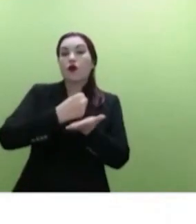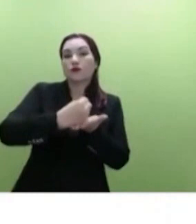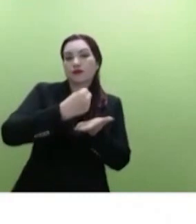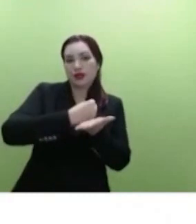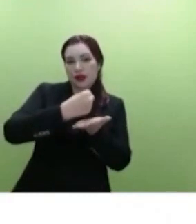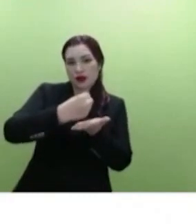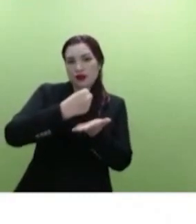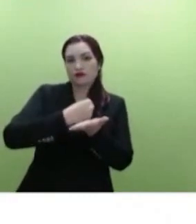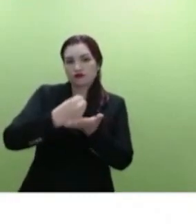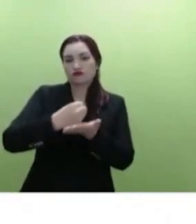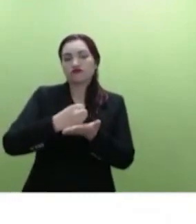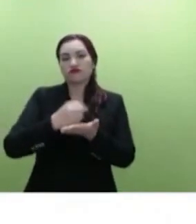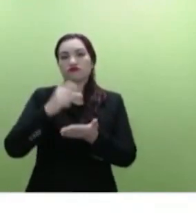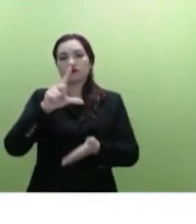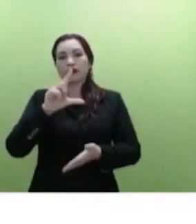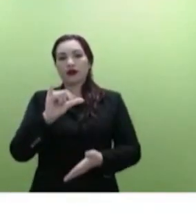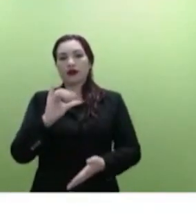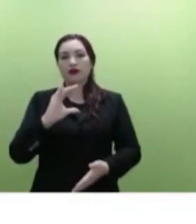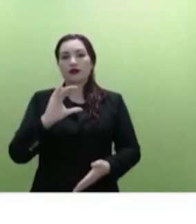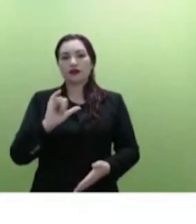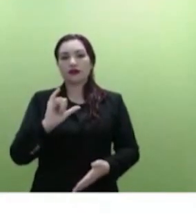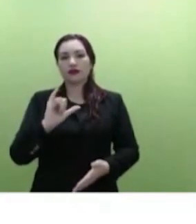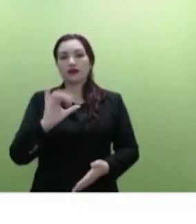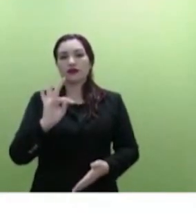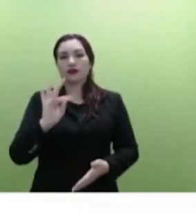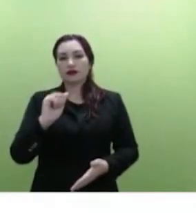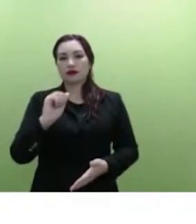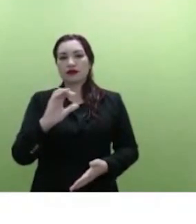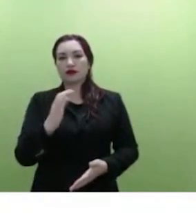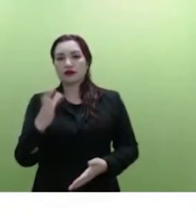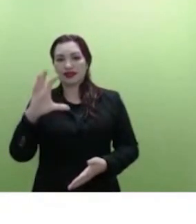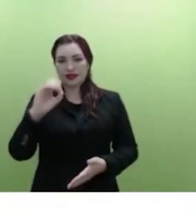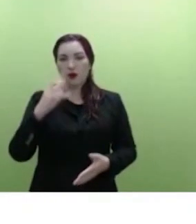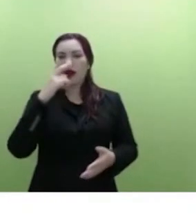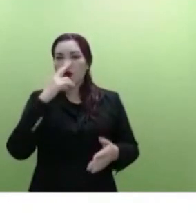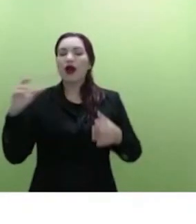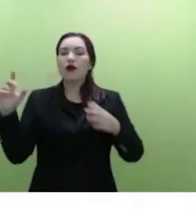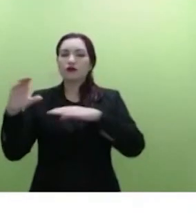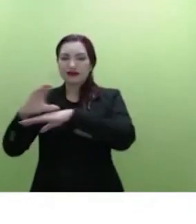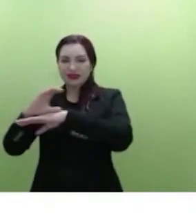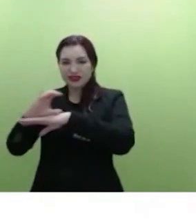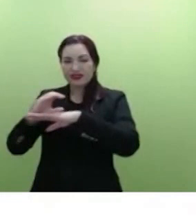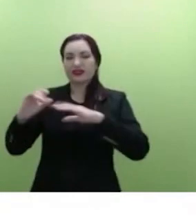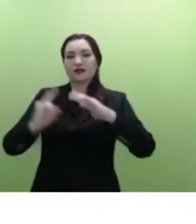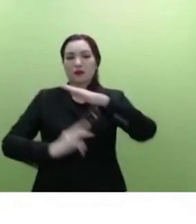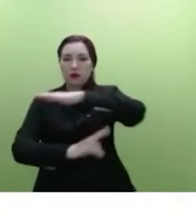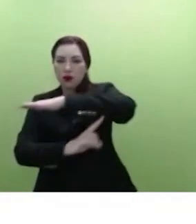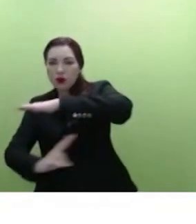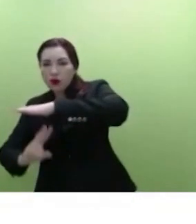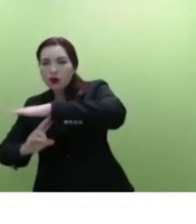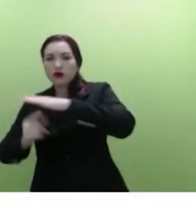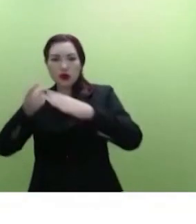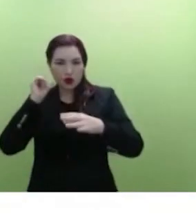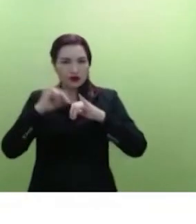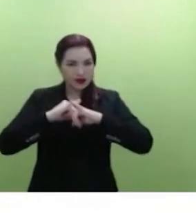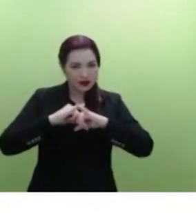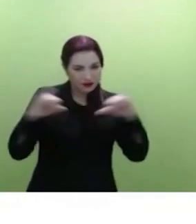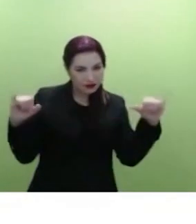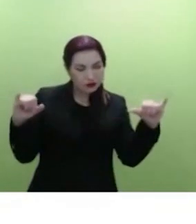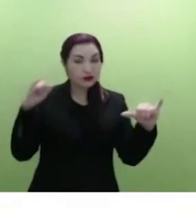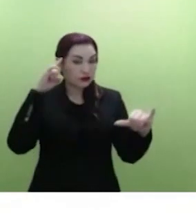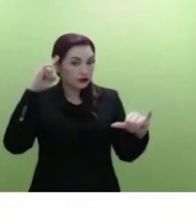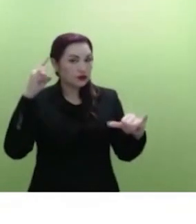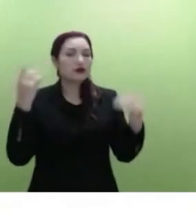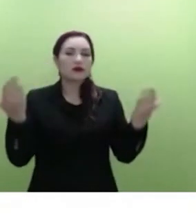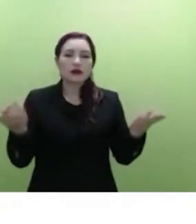na mesma formatação que a gente tá encaminhando lá as estradas as pontes que nós anunciamos aqui ontem H